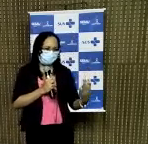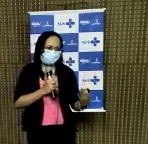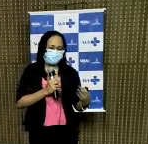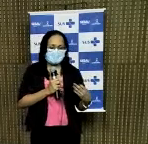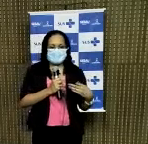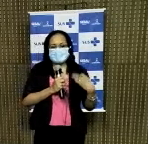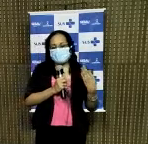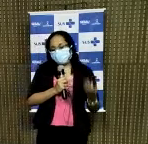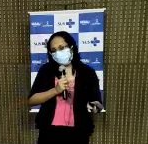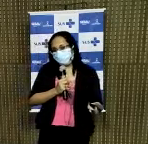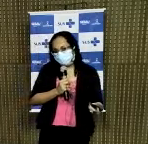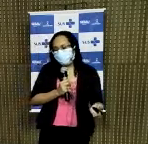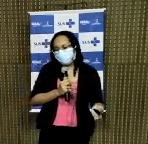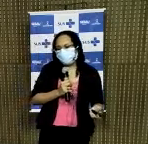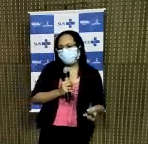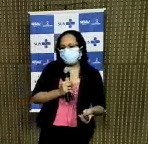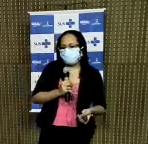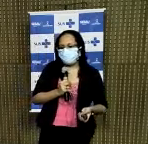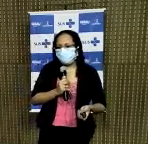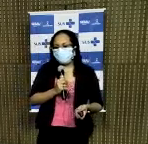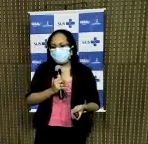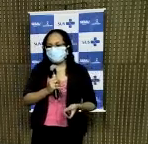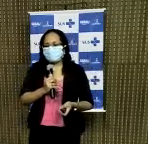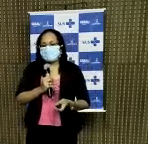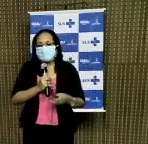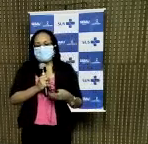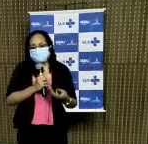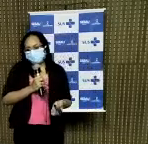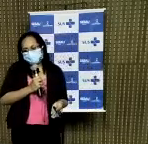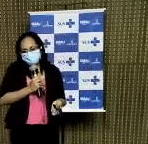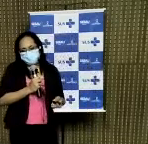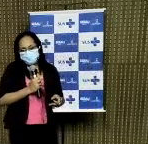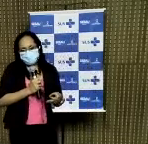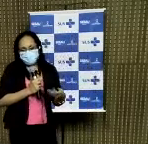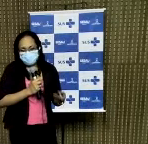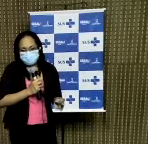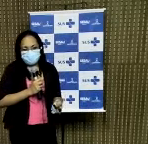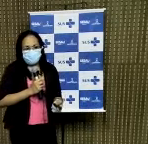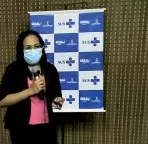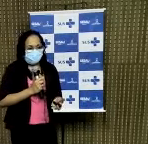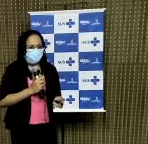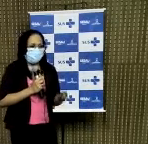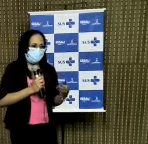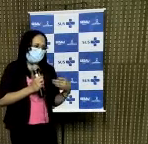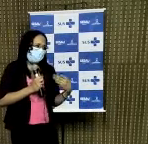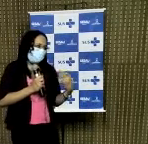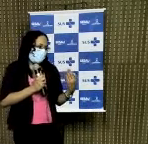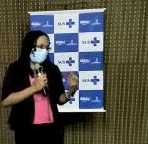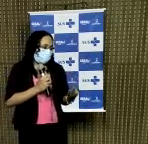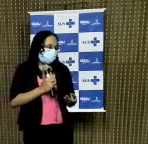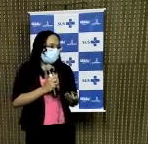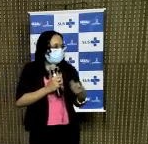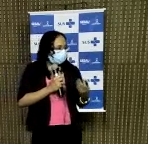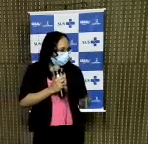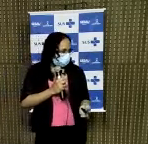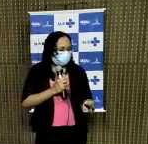essa amizade, que é esse o objetivo, né, da atenção básica. Também pretendemos fazer a busca dessas gestantes